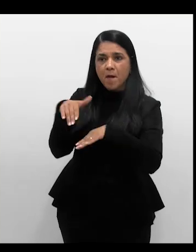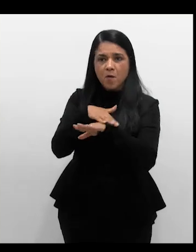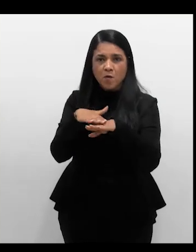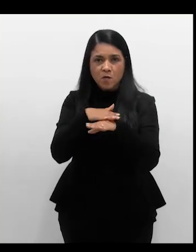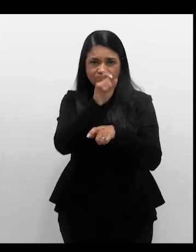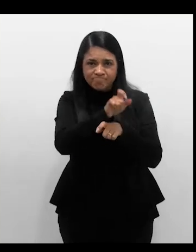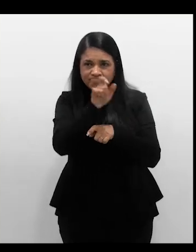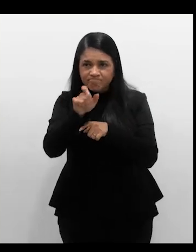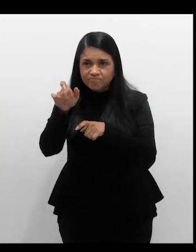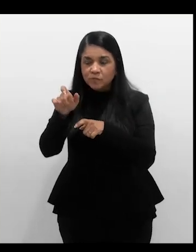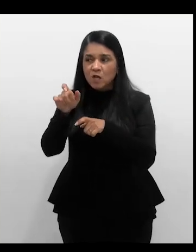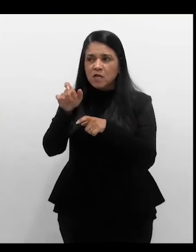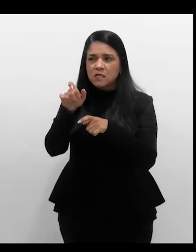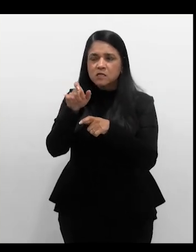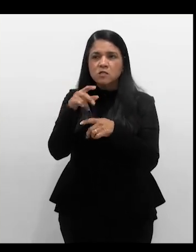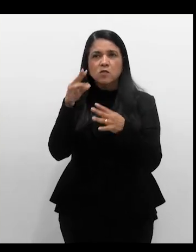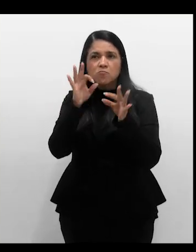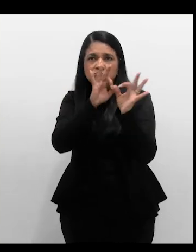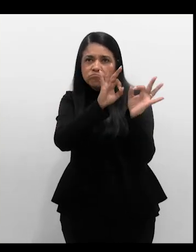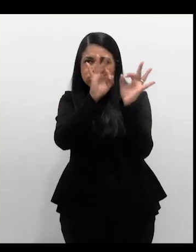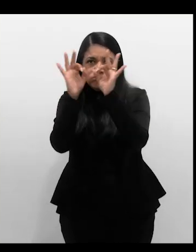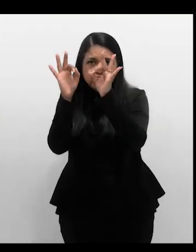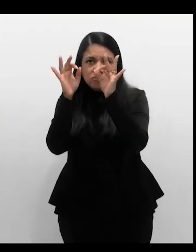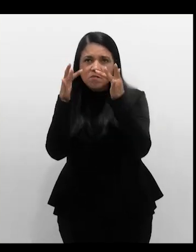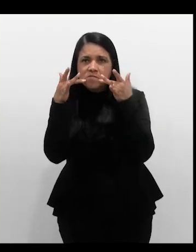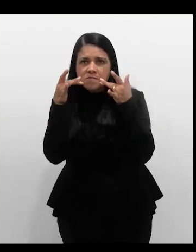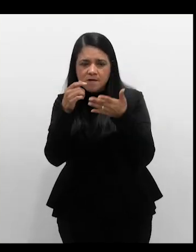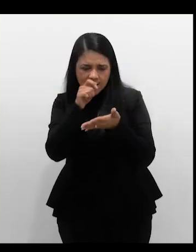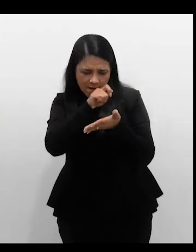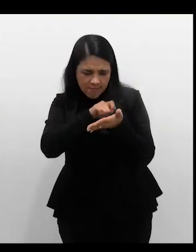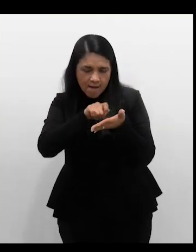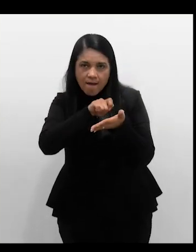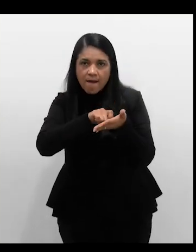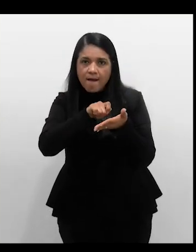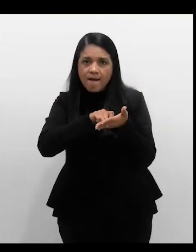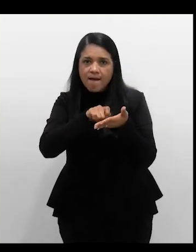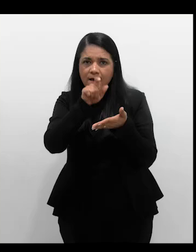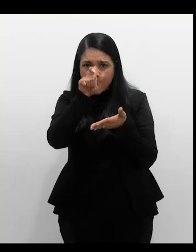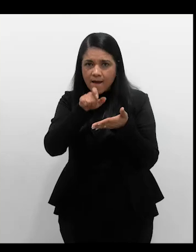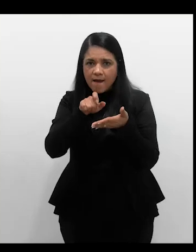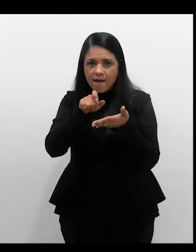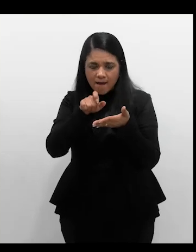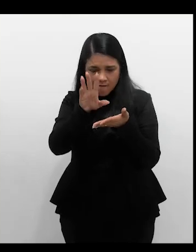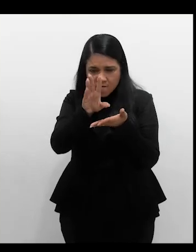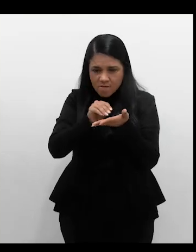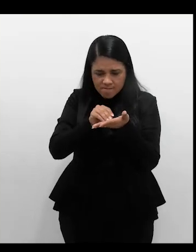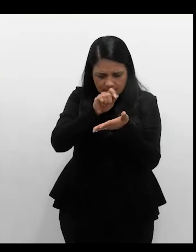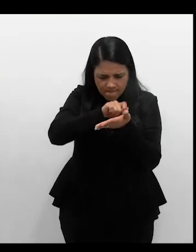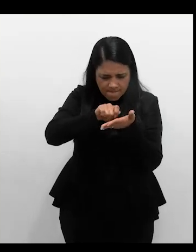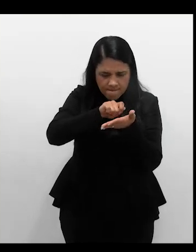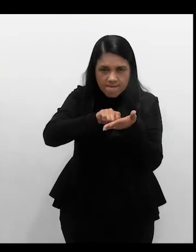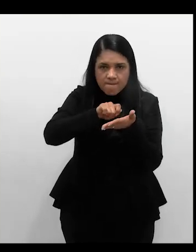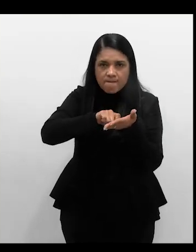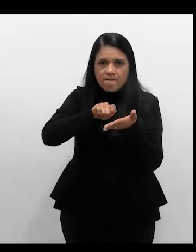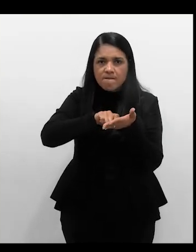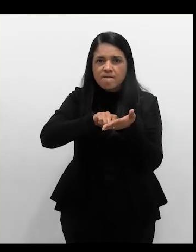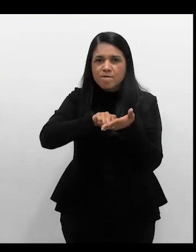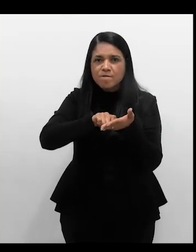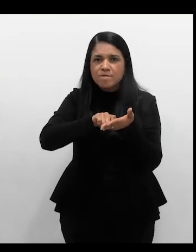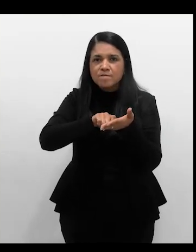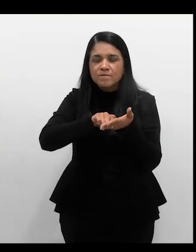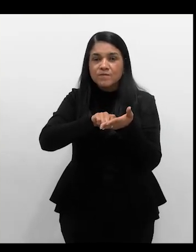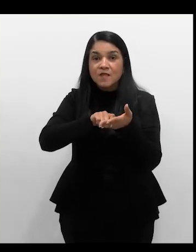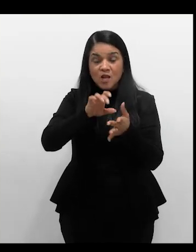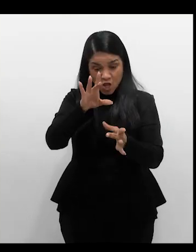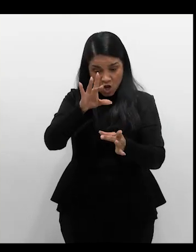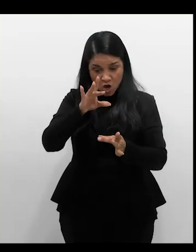as contribuições dos atores. Ele ia assistir o espetáculo com um caderninho na mão, Caco do Senhor Jorge Dória. Foi bom? Ele, anotava o